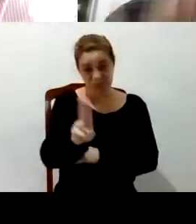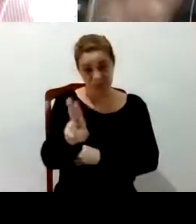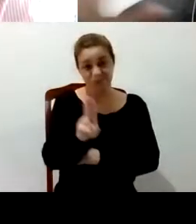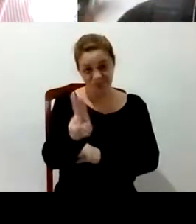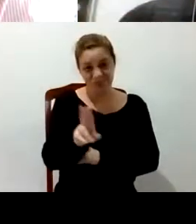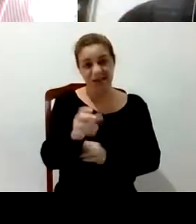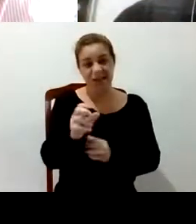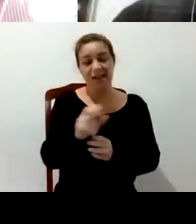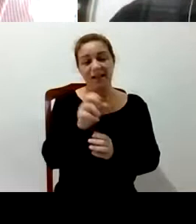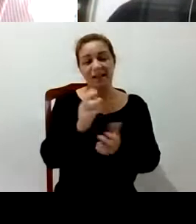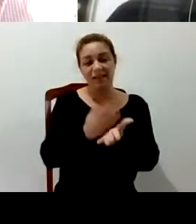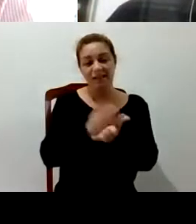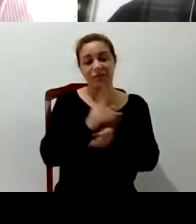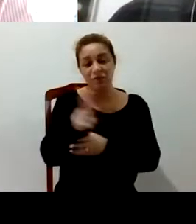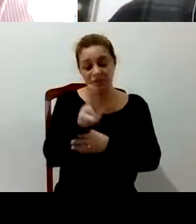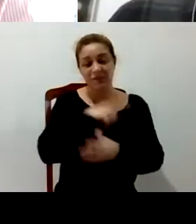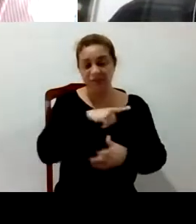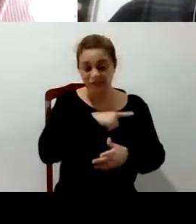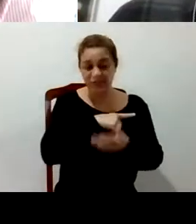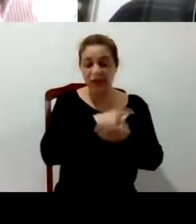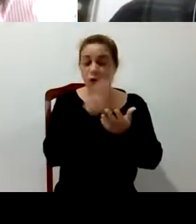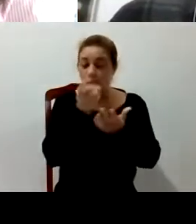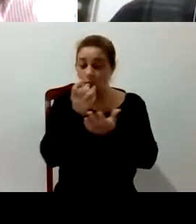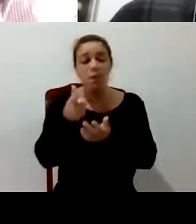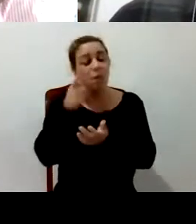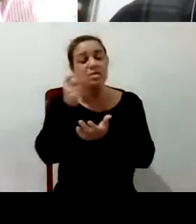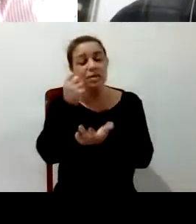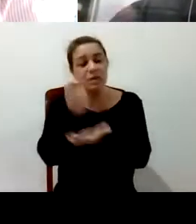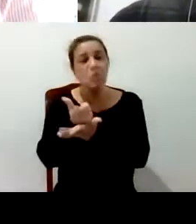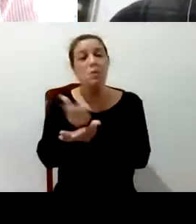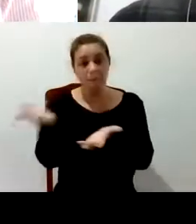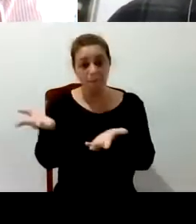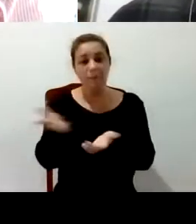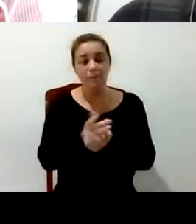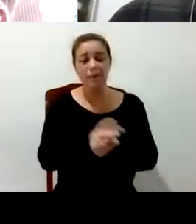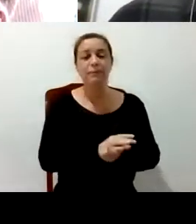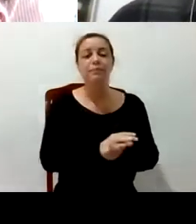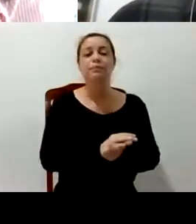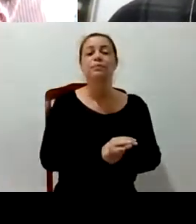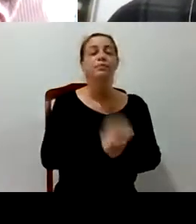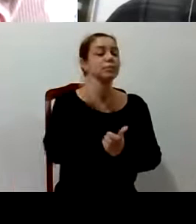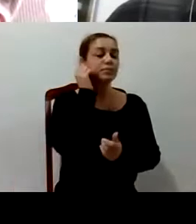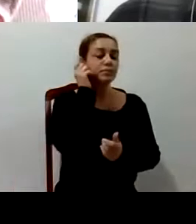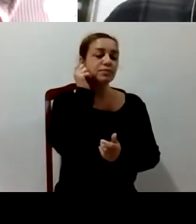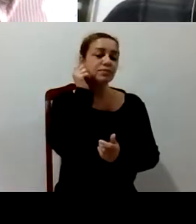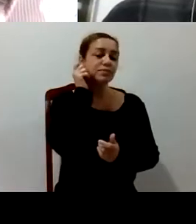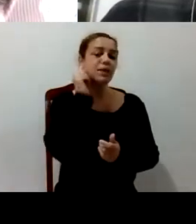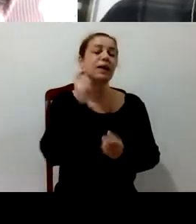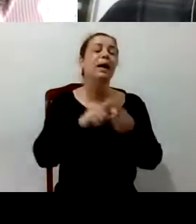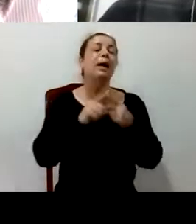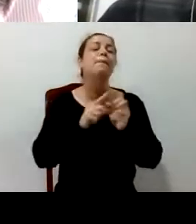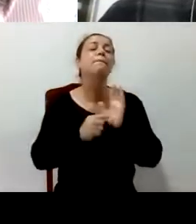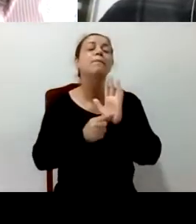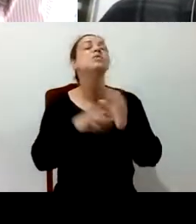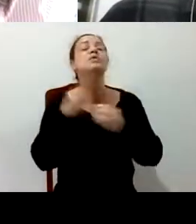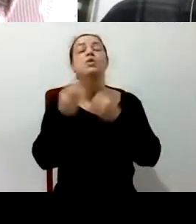darem aquele panorama, né, numa discussão mais aprofundada do que, para que serve a tecnologia, a